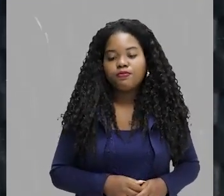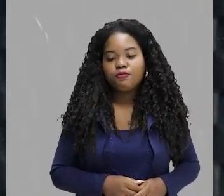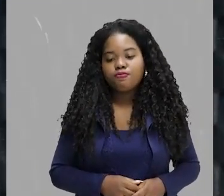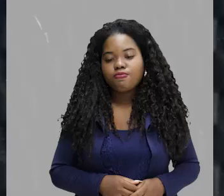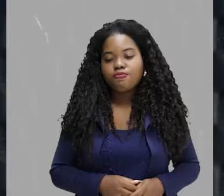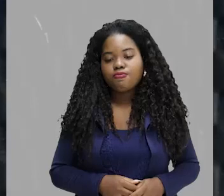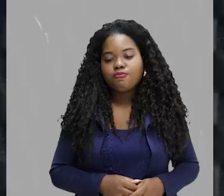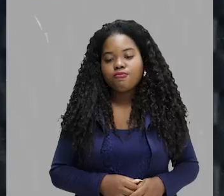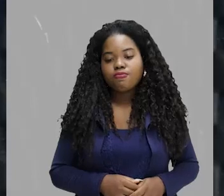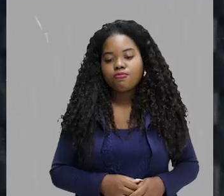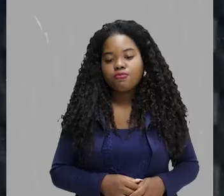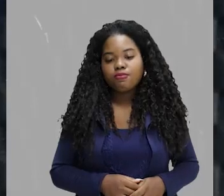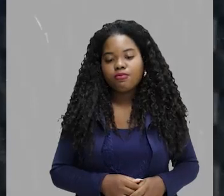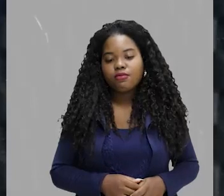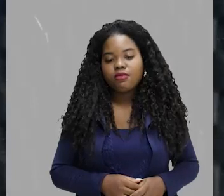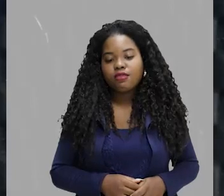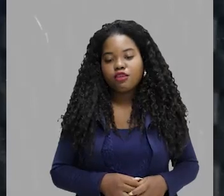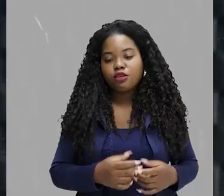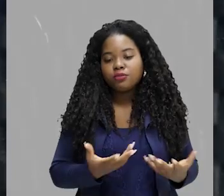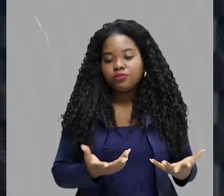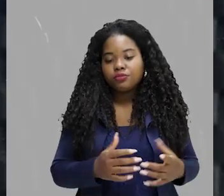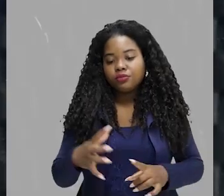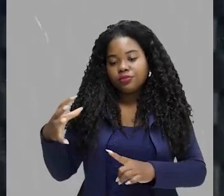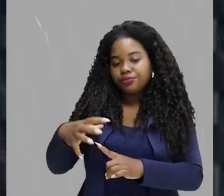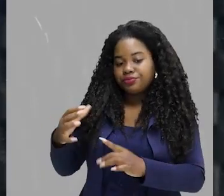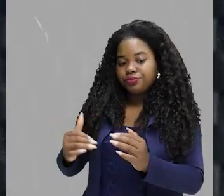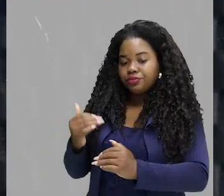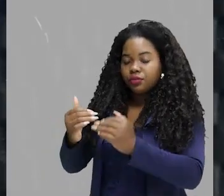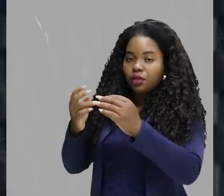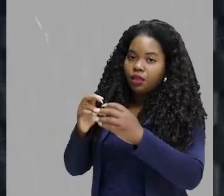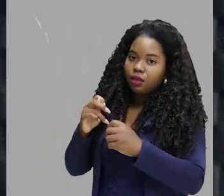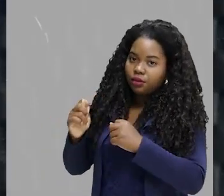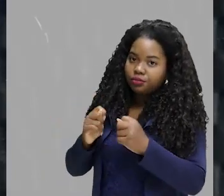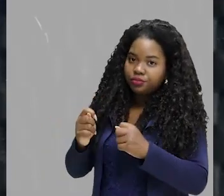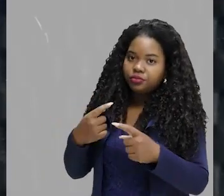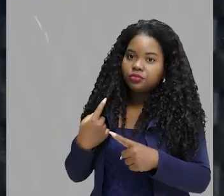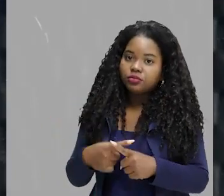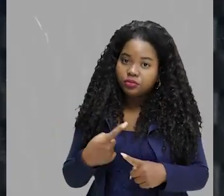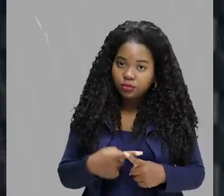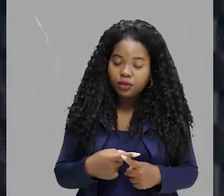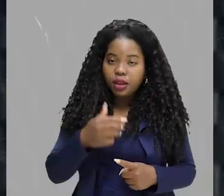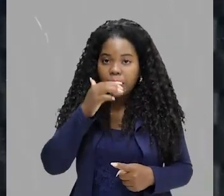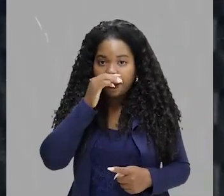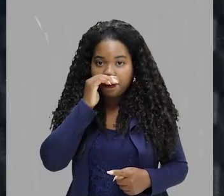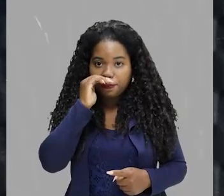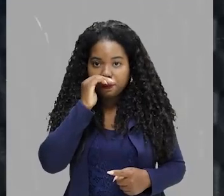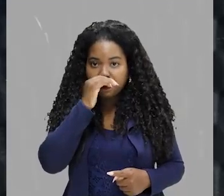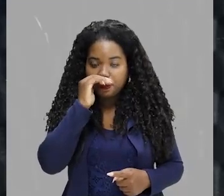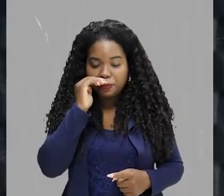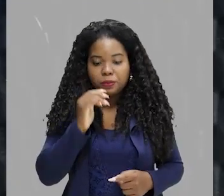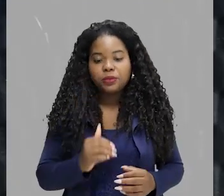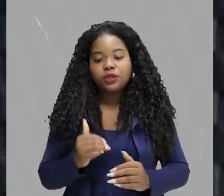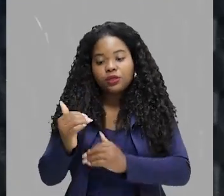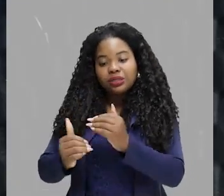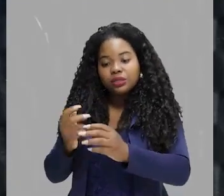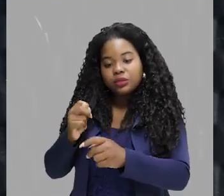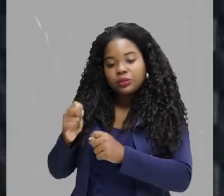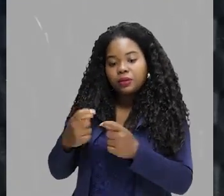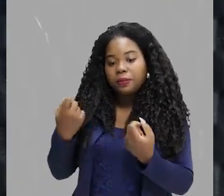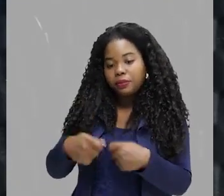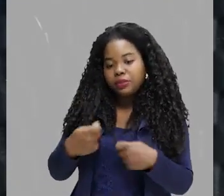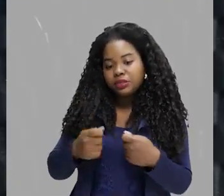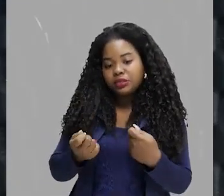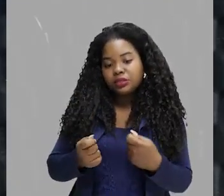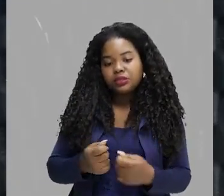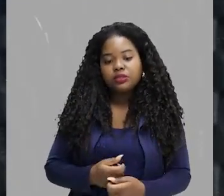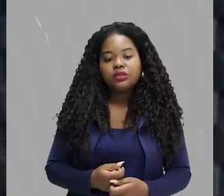por si só, ele não determina o desenvolvimento econômico. Porque para haver de fato desenvolvimento econômico é preciso de muito mais coisa